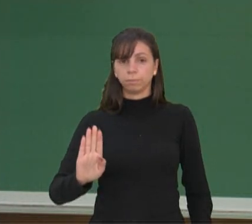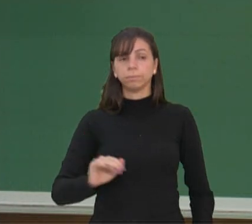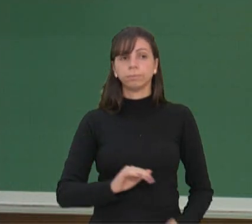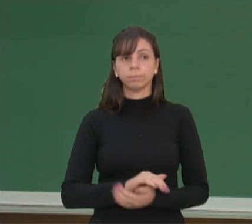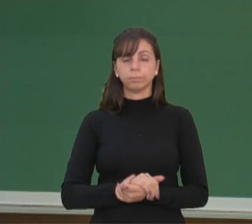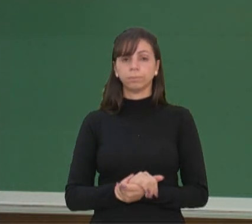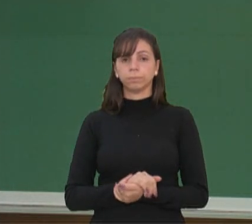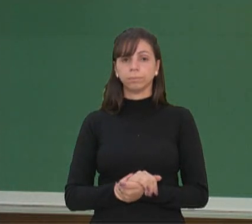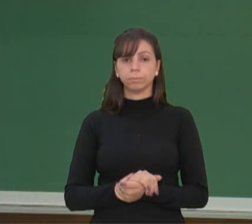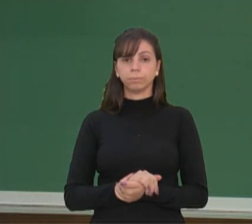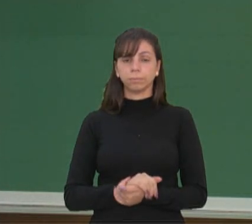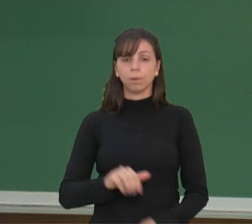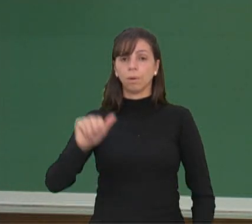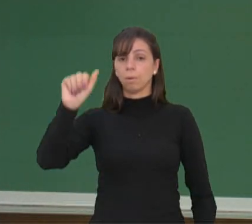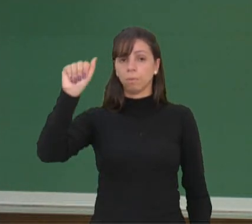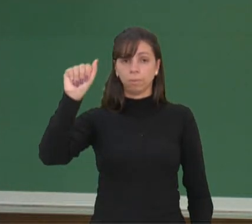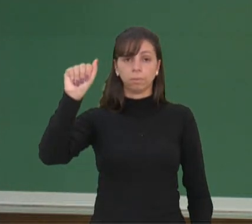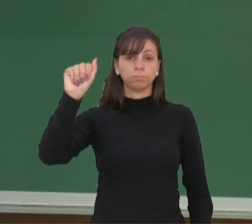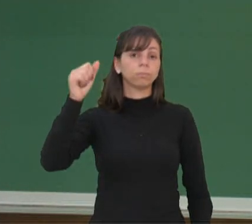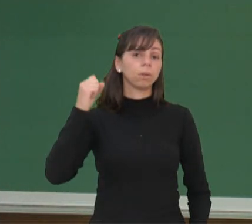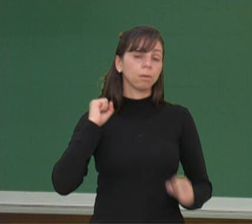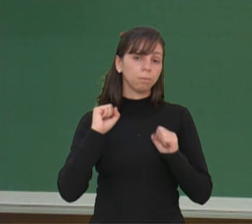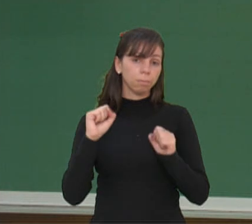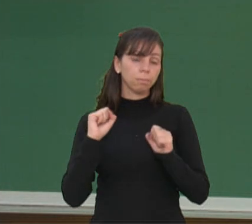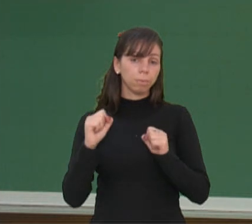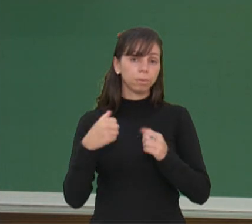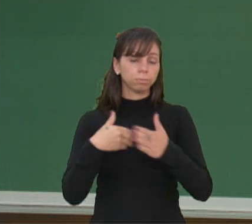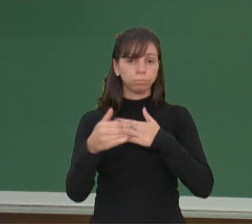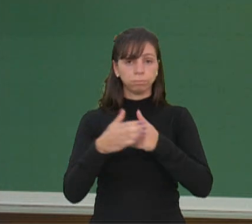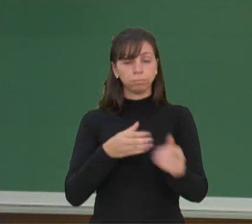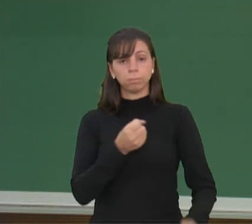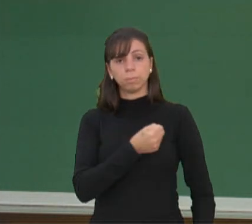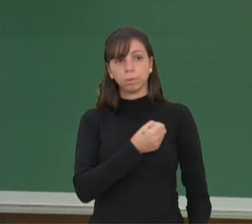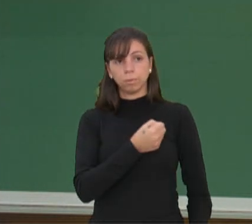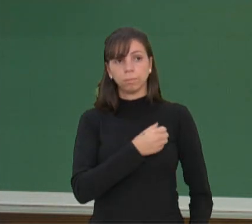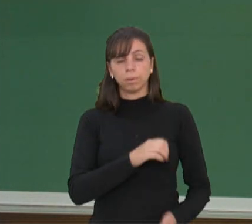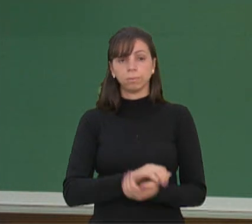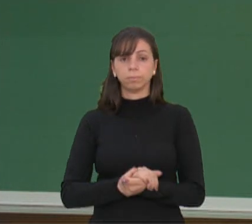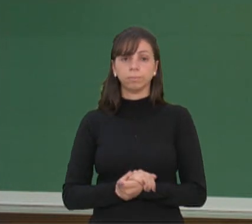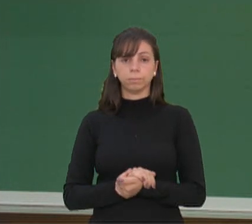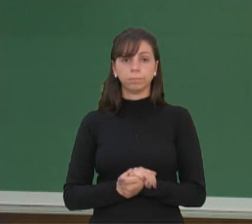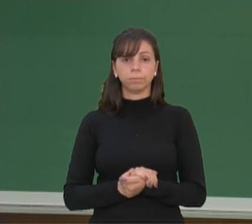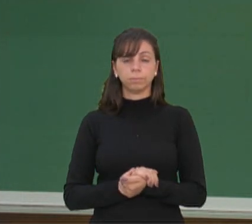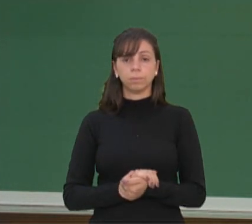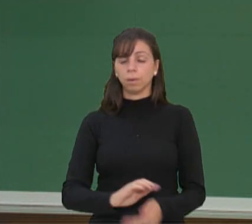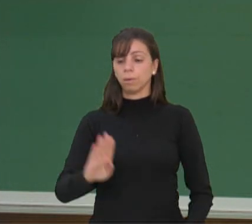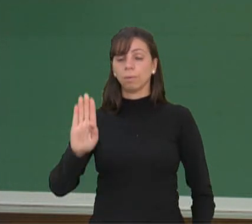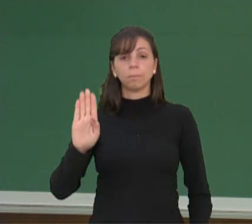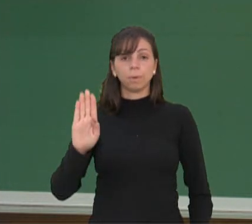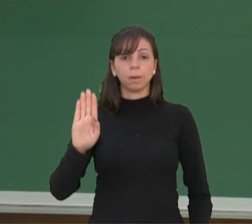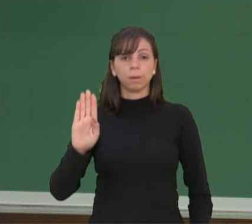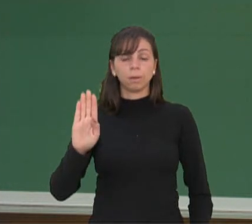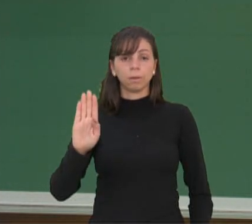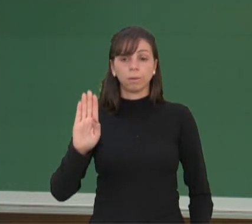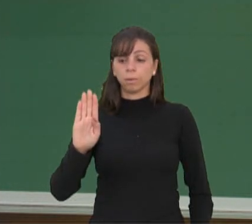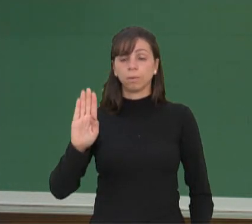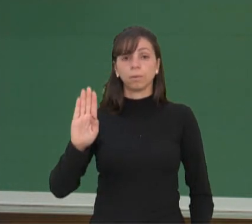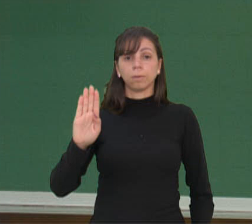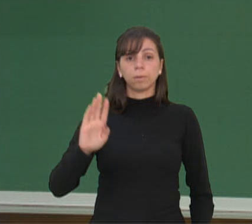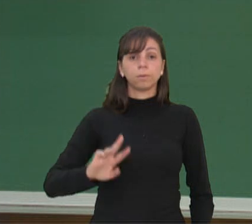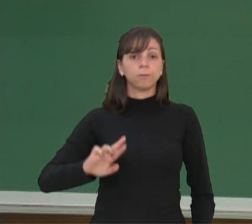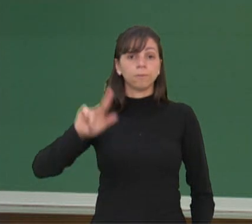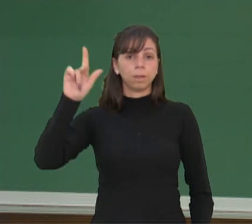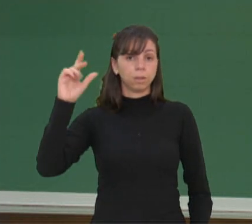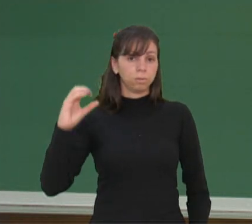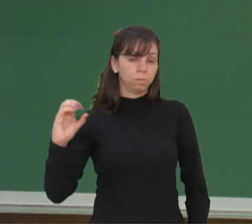A pode ser qualquer número inteiro, e nós já vamos falar dele. O B pode ser qualquer número inteiro não nulo, ou seja, qualquer número diferente de